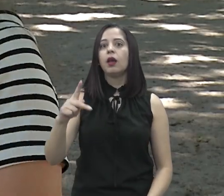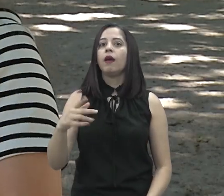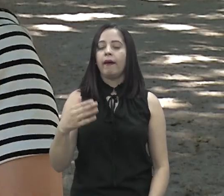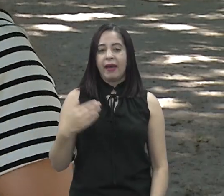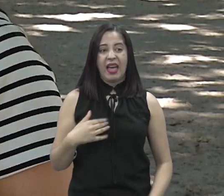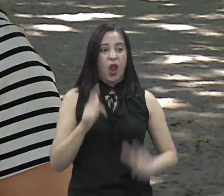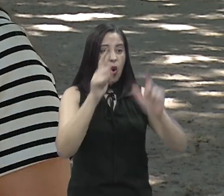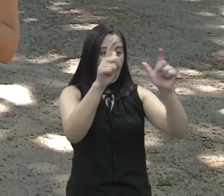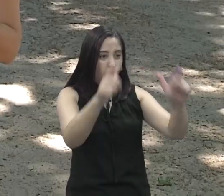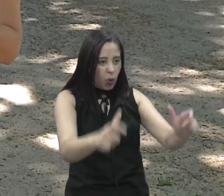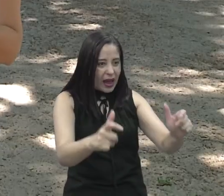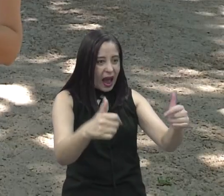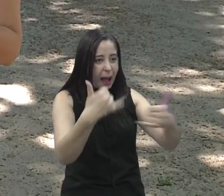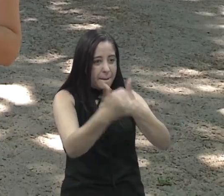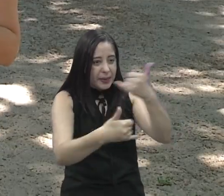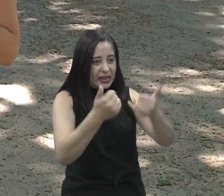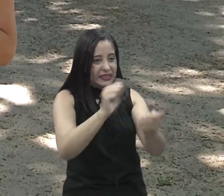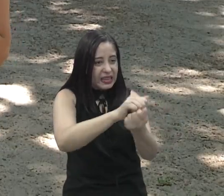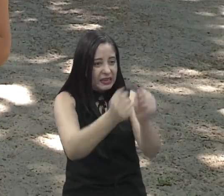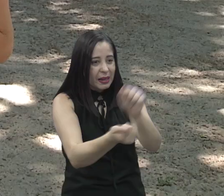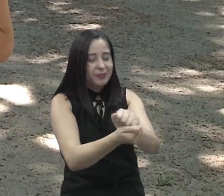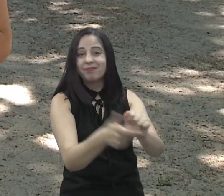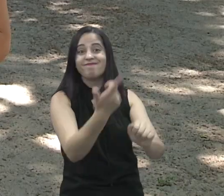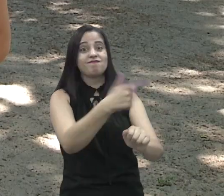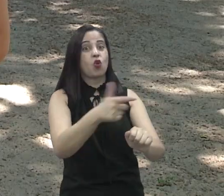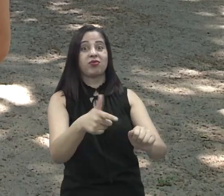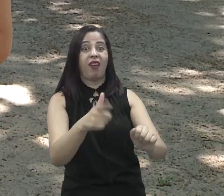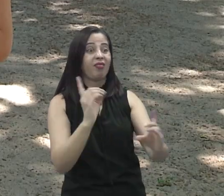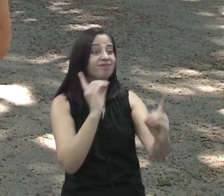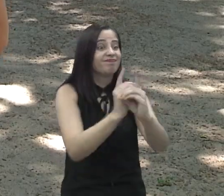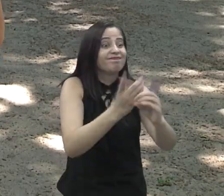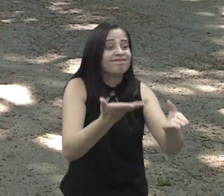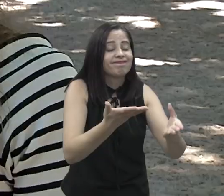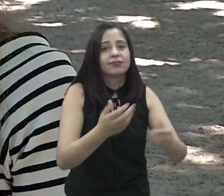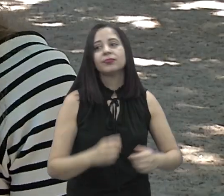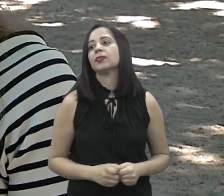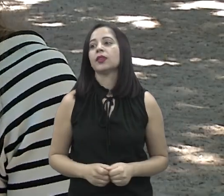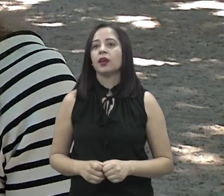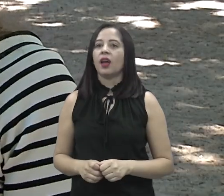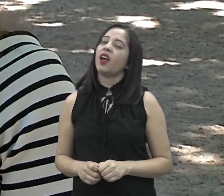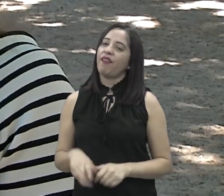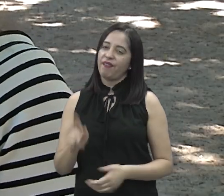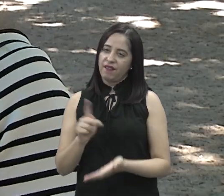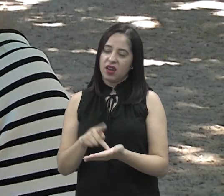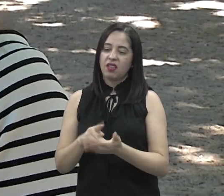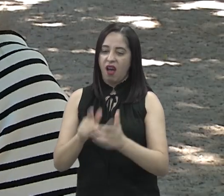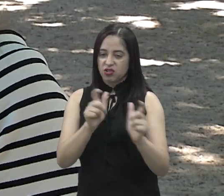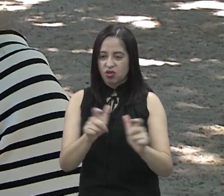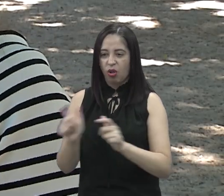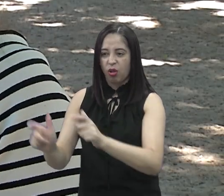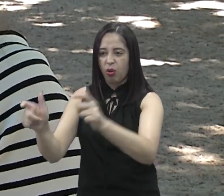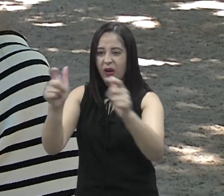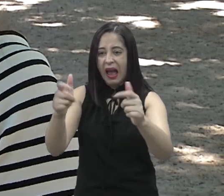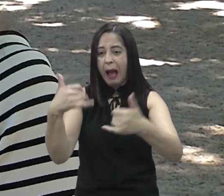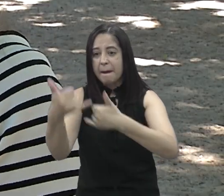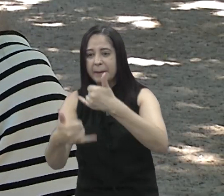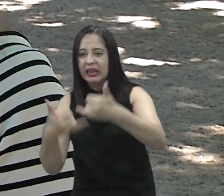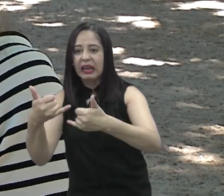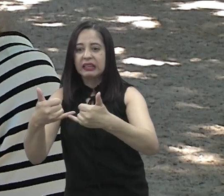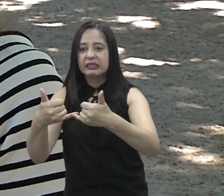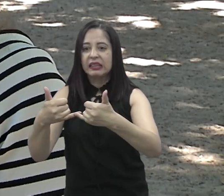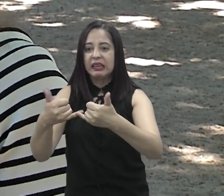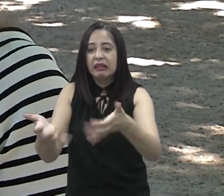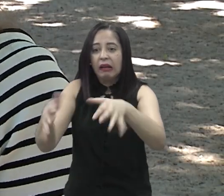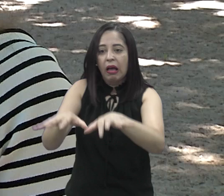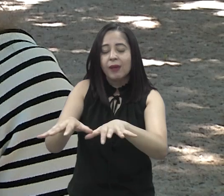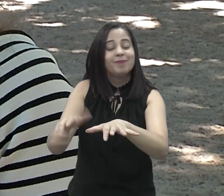enfrenta dificuldades para encontrar locais com brinquedos adaptados para o filho. Na verdade, nem todo lugar tem o brinquedo